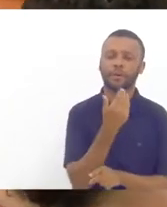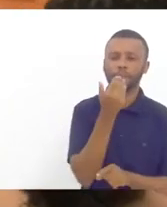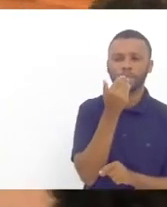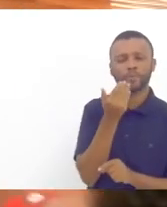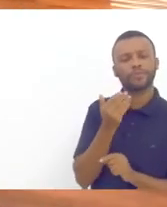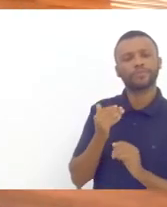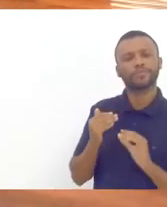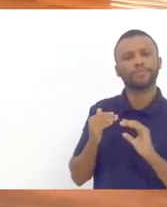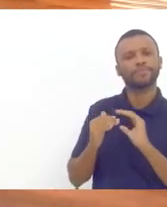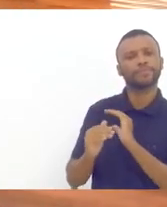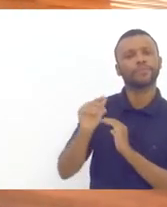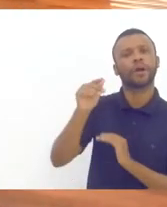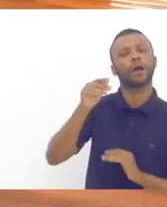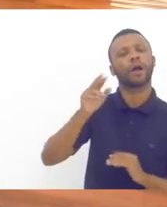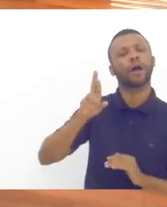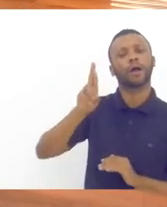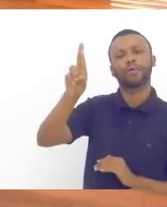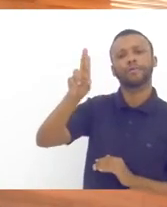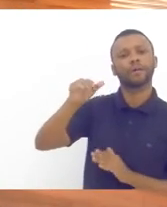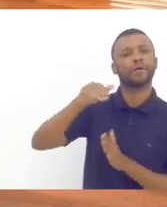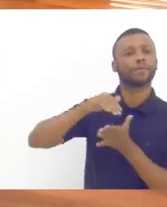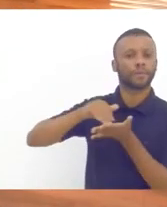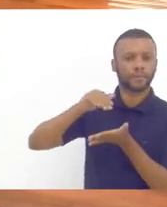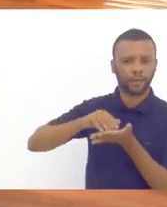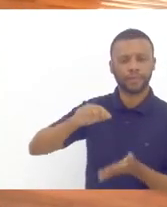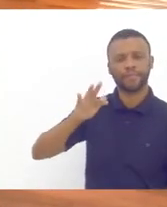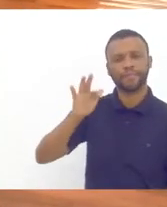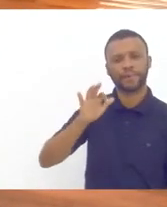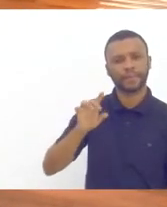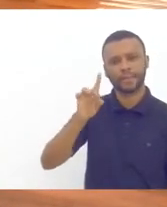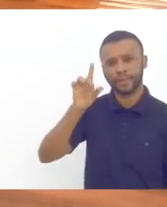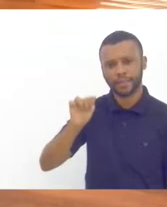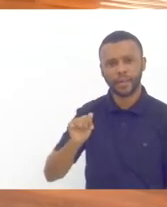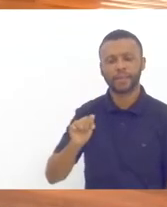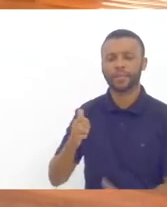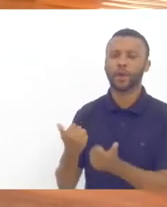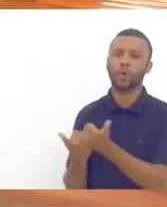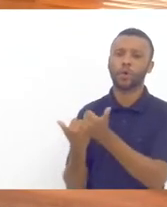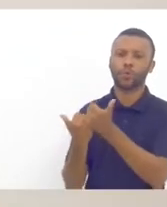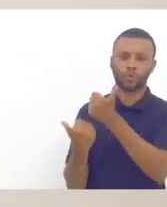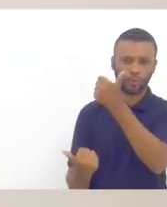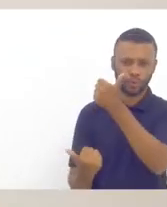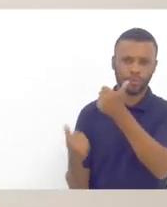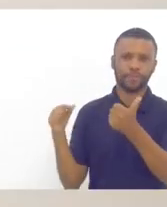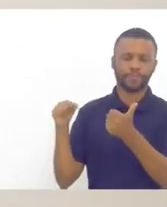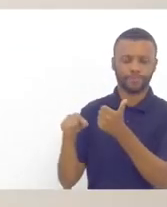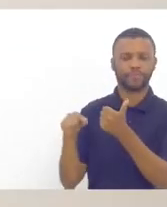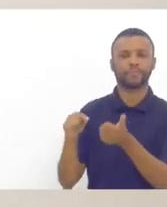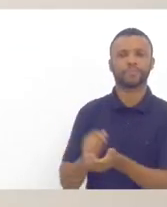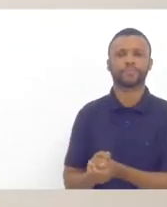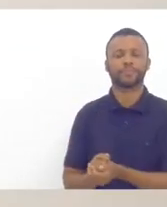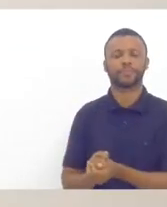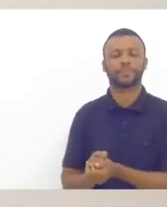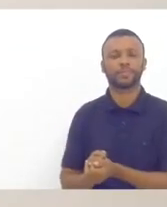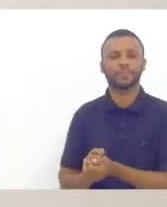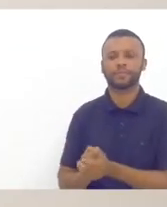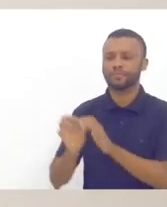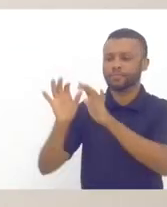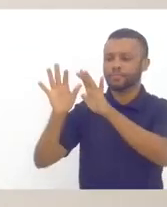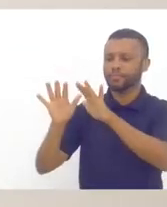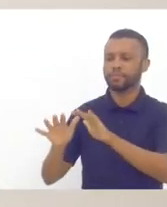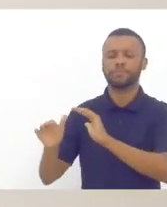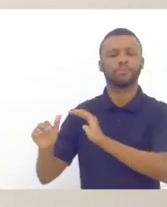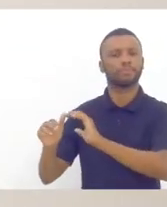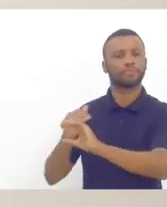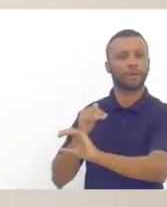solicitação ao secretário de Fazenda, ao subsecretário, para que faça, né, não só nos encaminhe os cálculos já